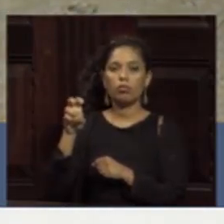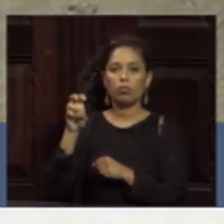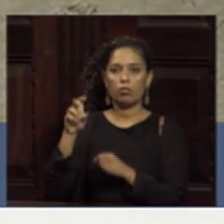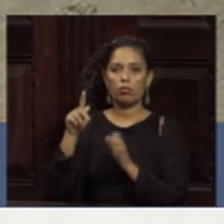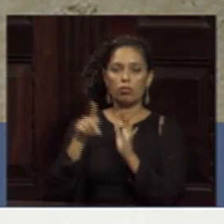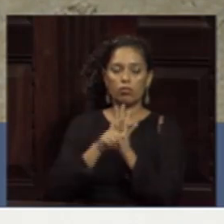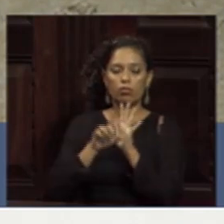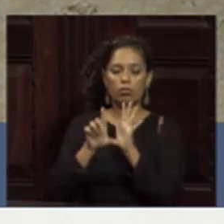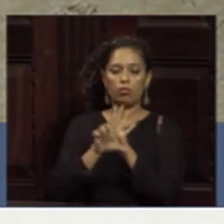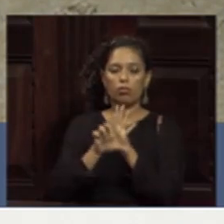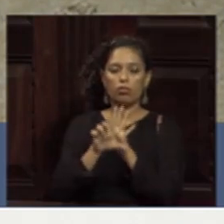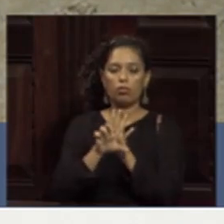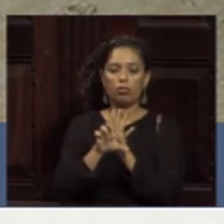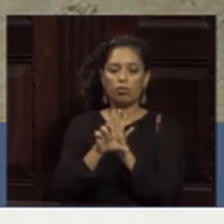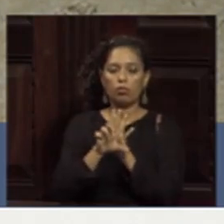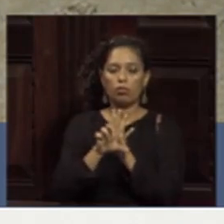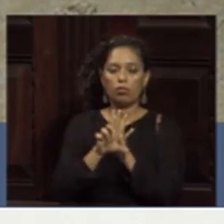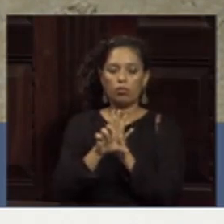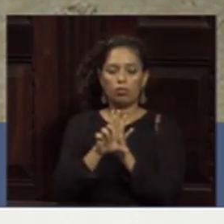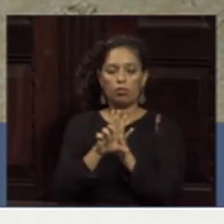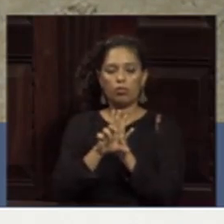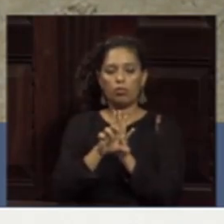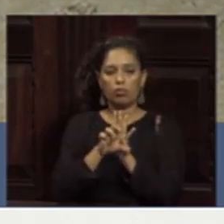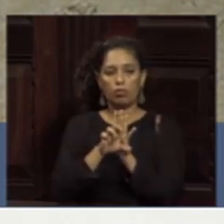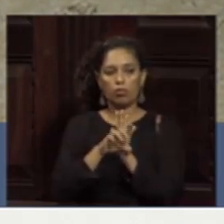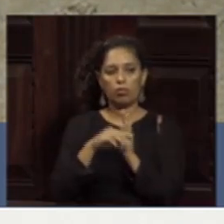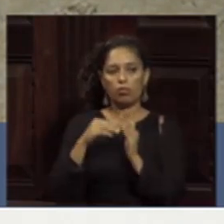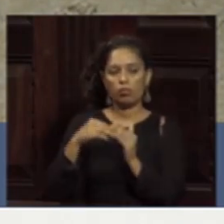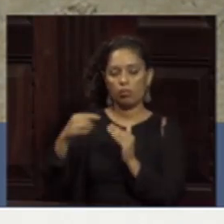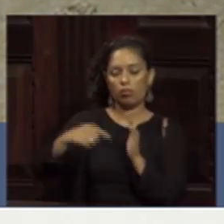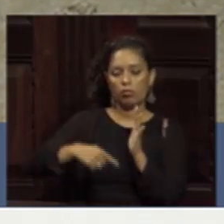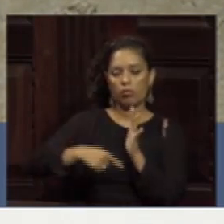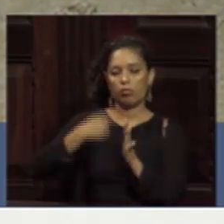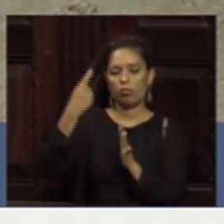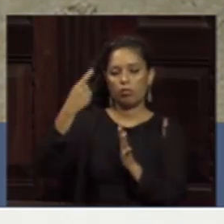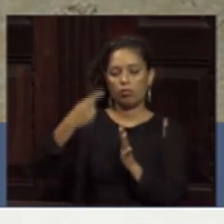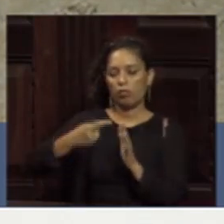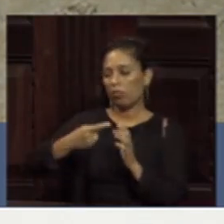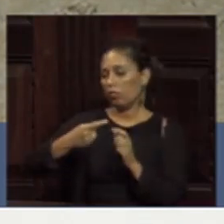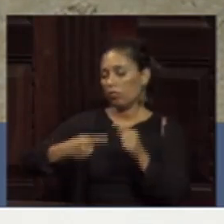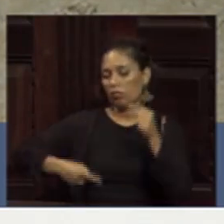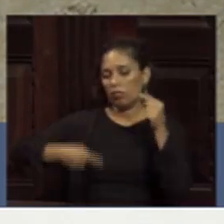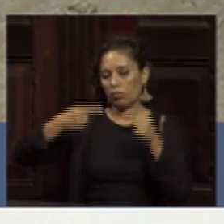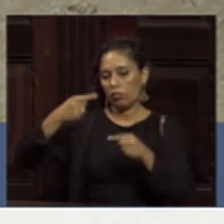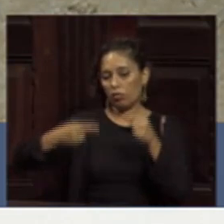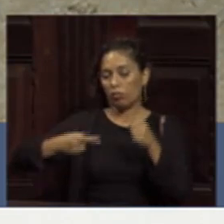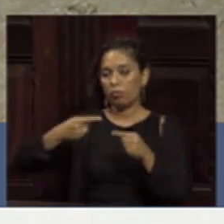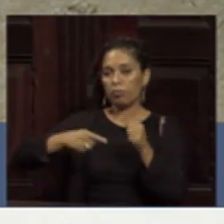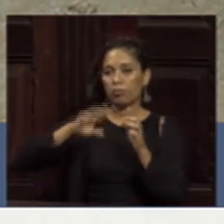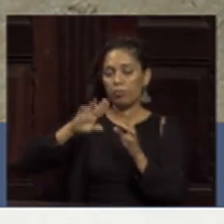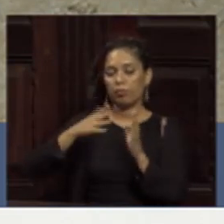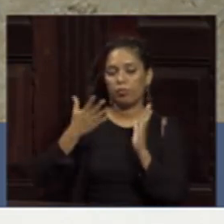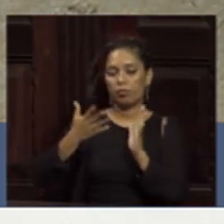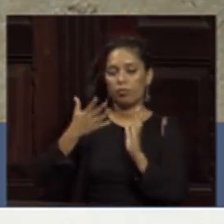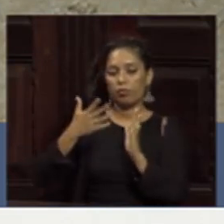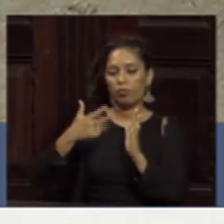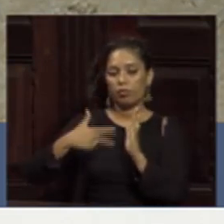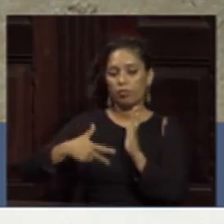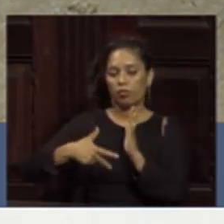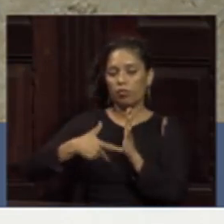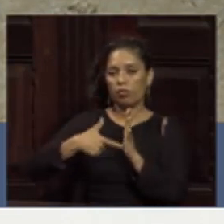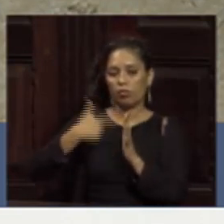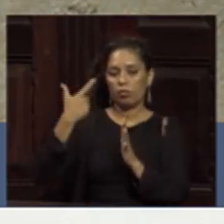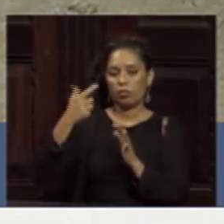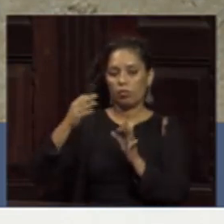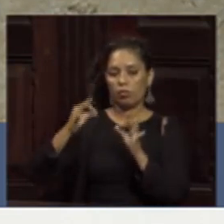sabia que já tinham outras apresentadas. Como está em primeira, eu tinha combinado fazê-las em segunda discussão, porque esse projeto